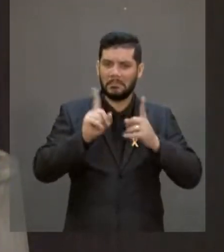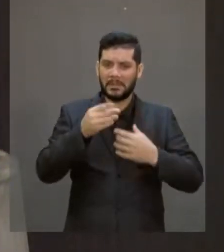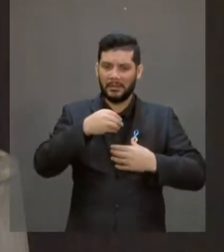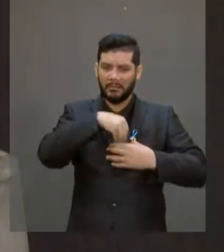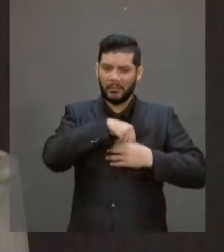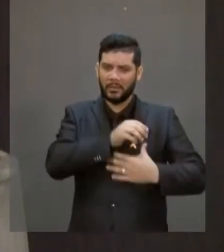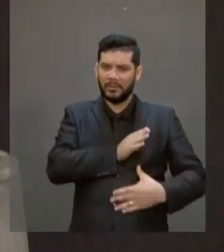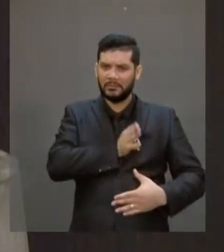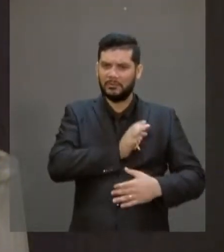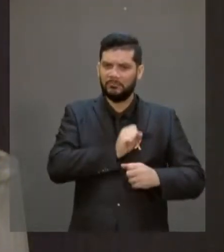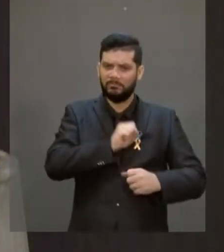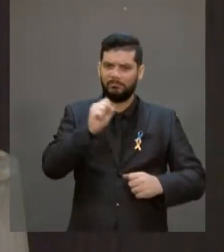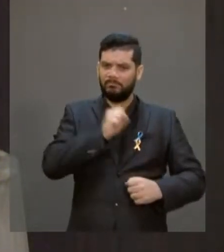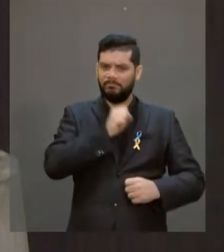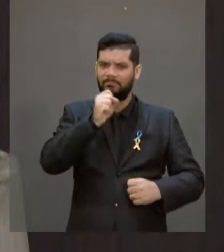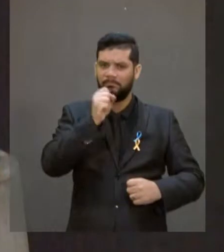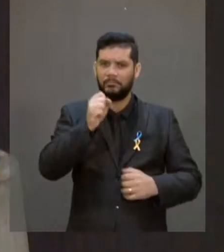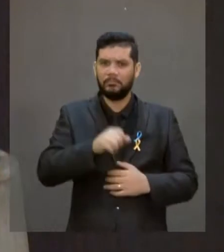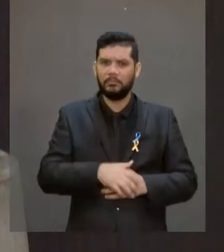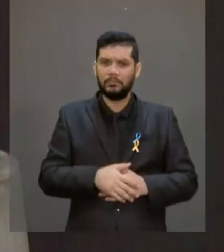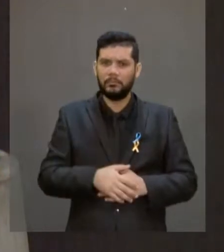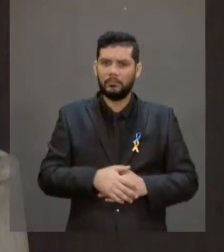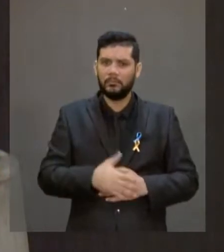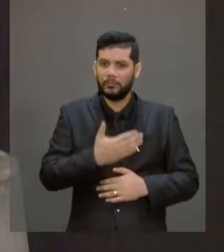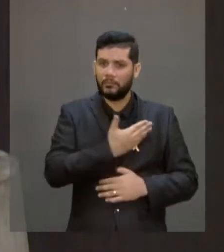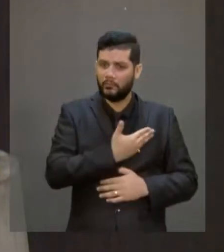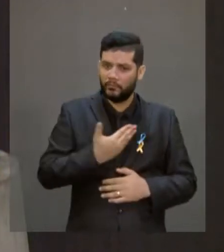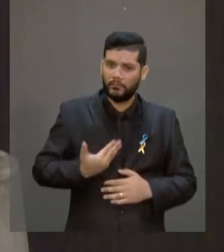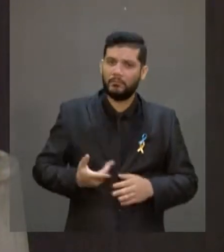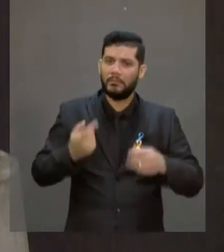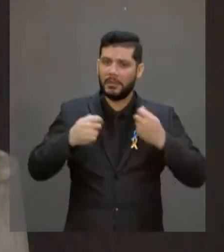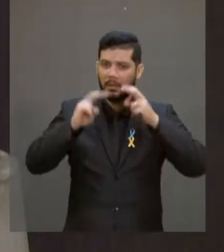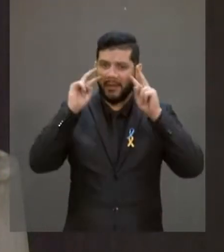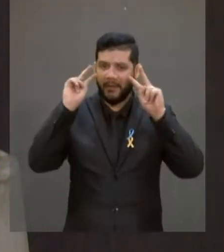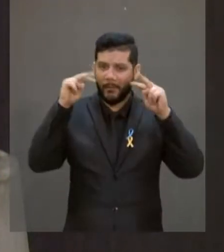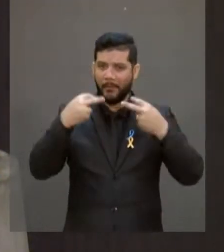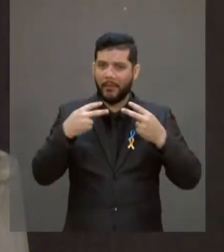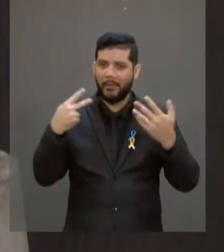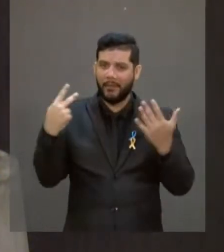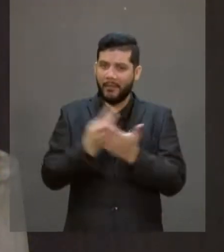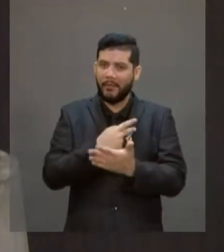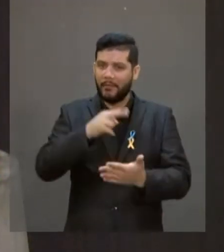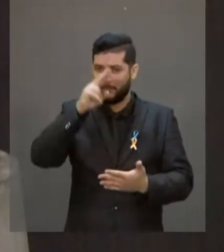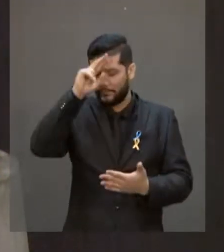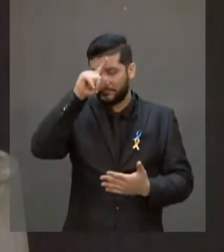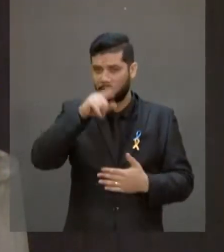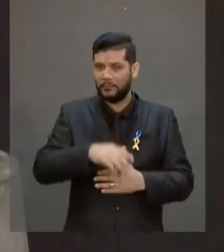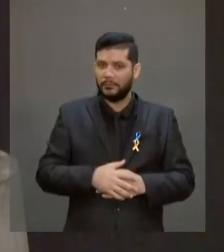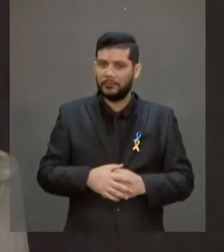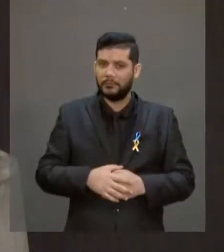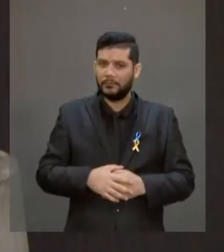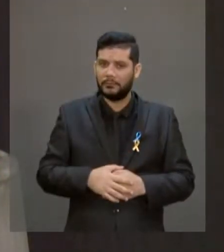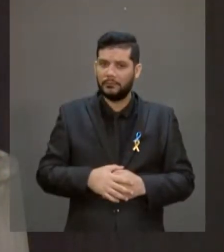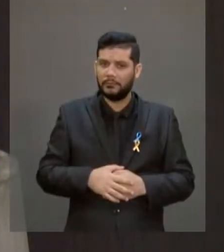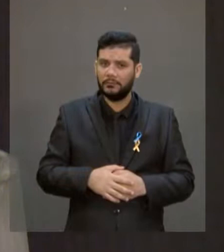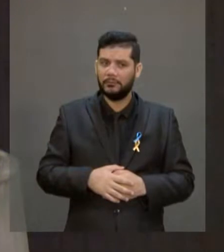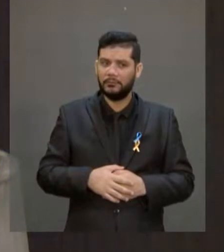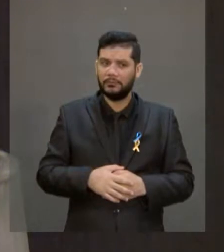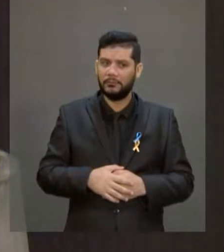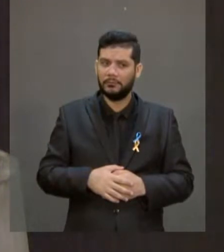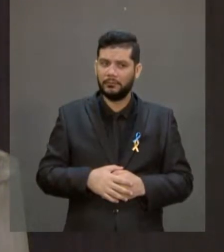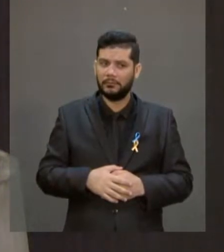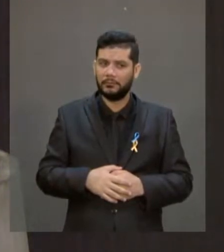O Estado precisa reconhecer seus erros. É prova de altivez do Estado reconhecer seus